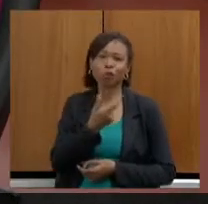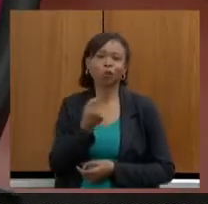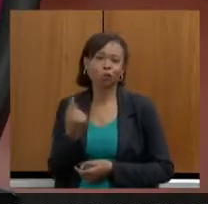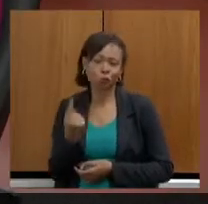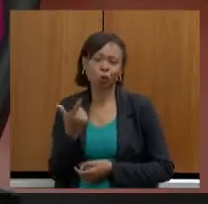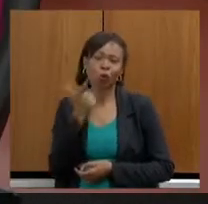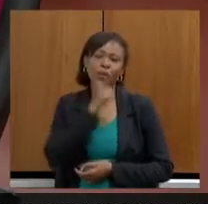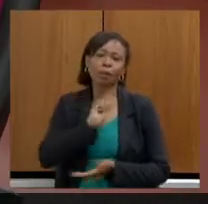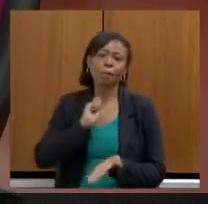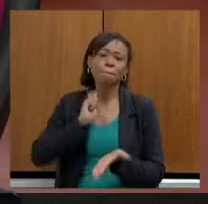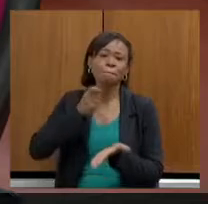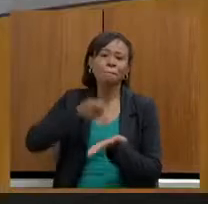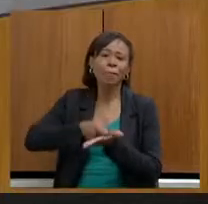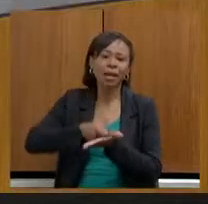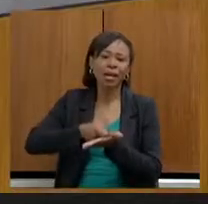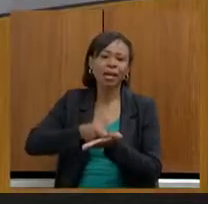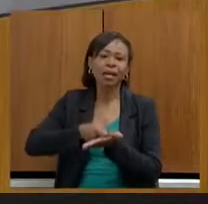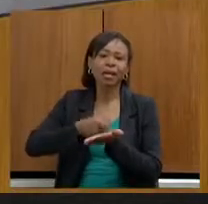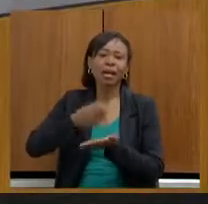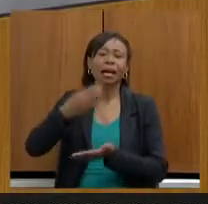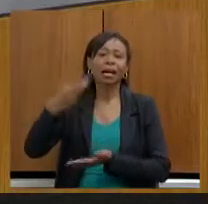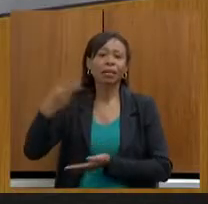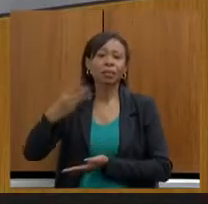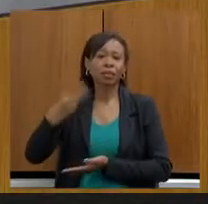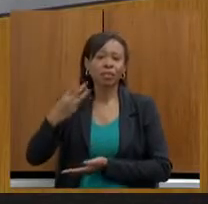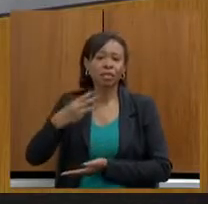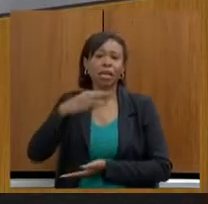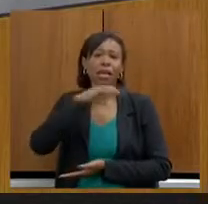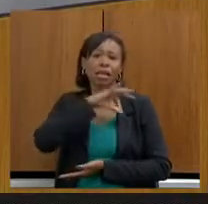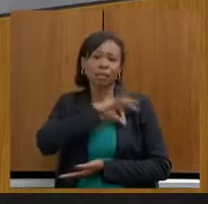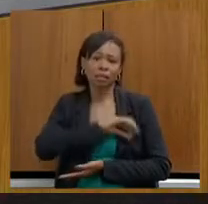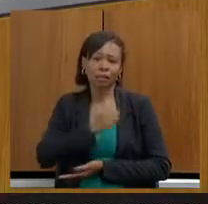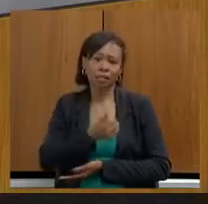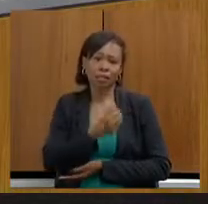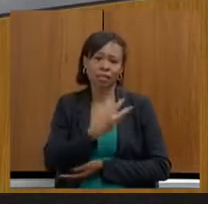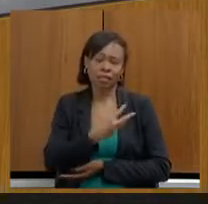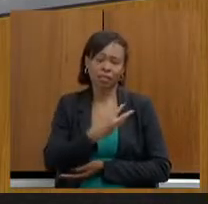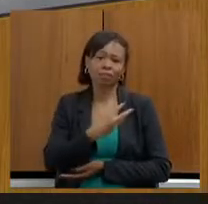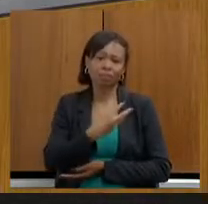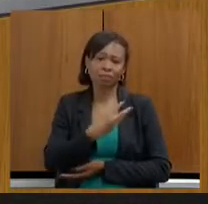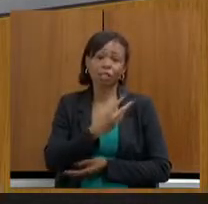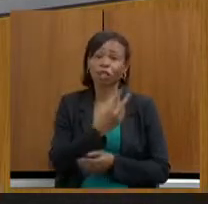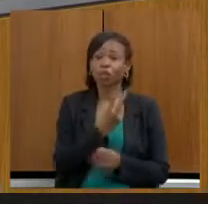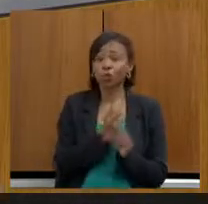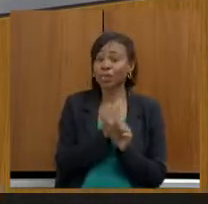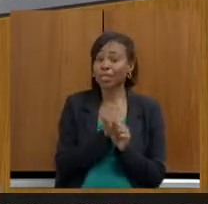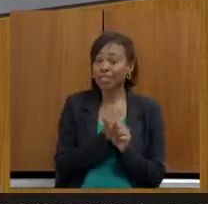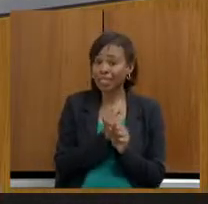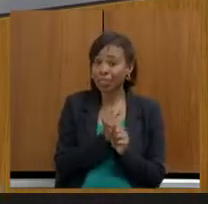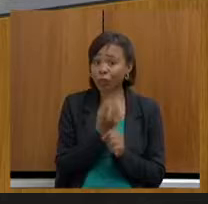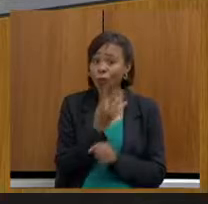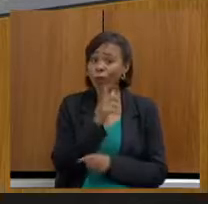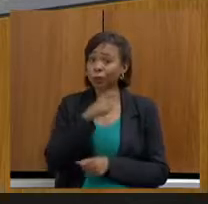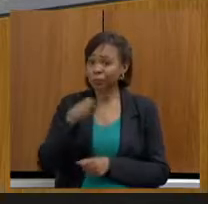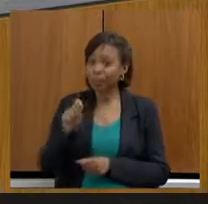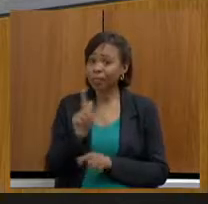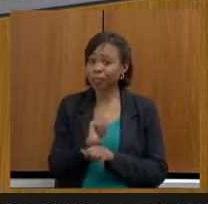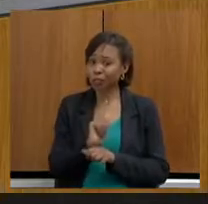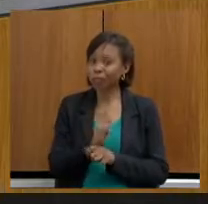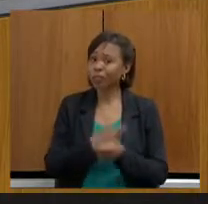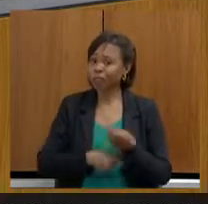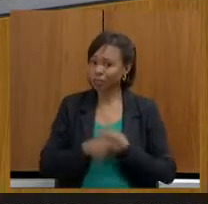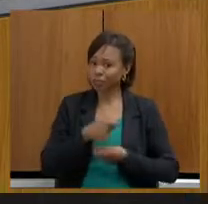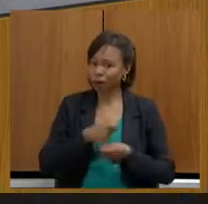a quitação da terceira folha de 13º em dois anos e quatro meses de gestão isso não é trivial